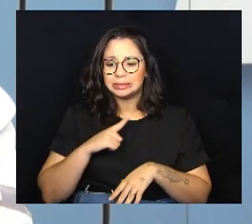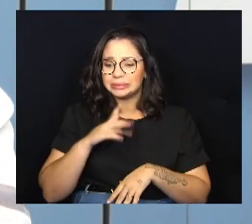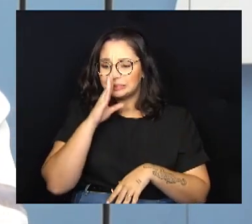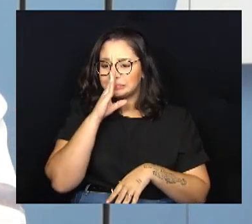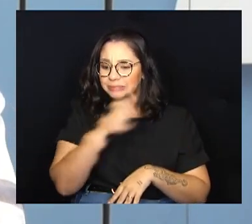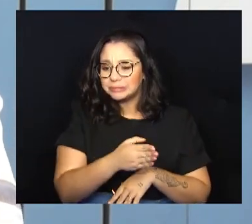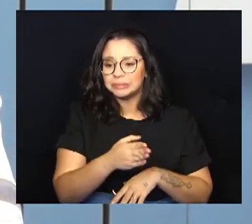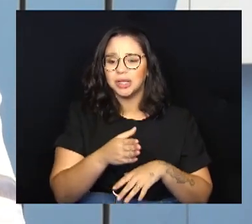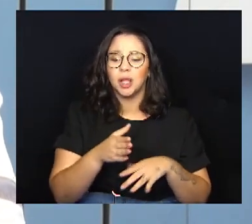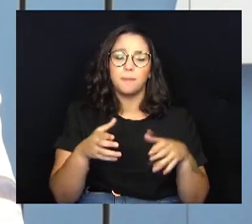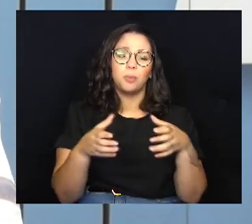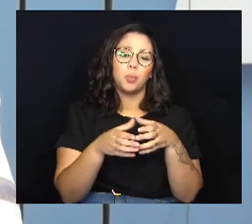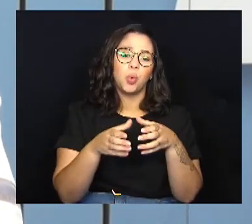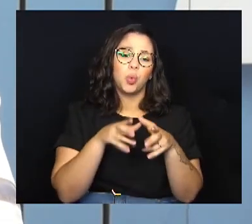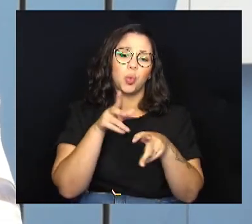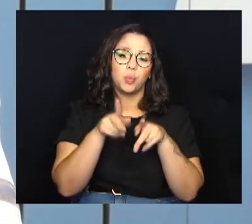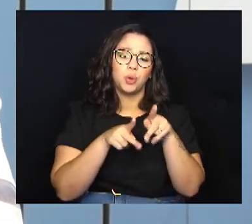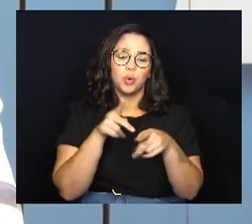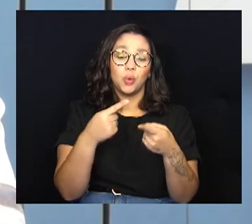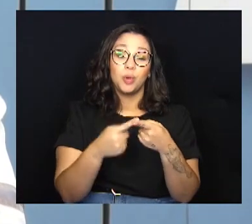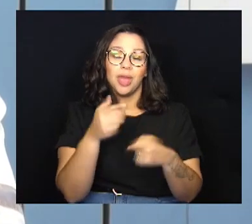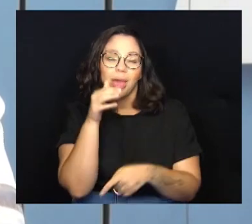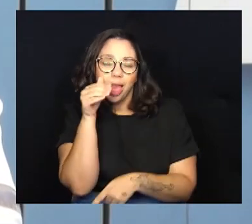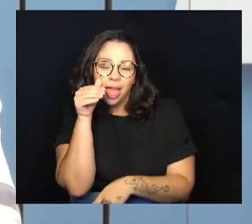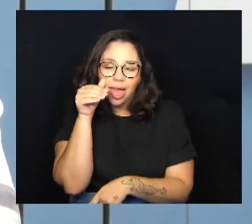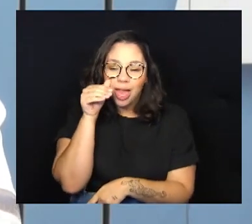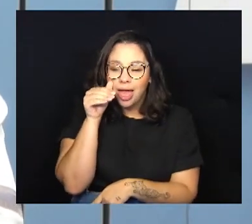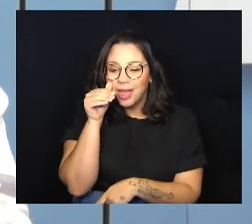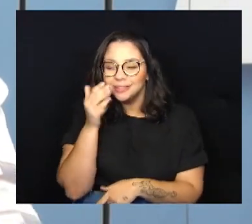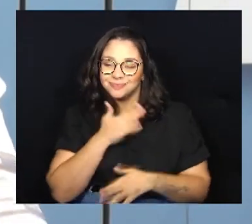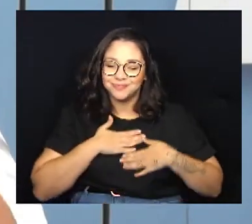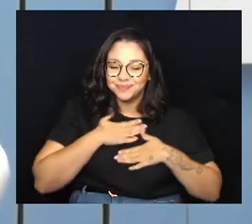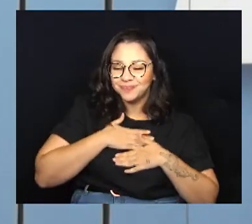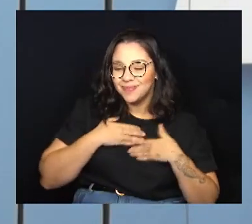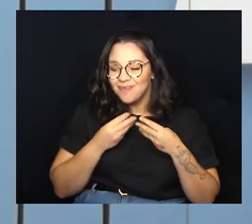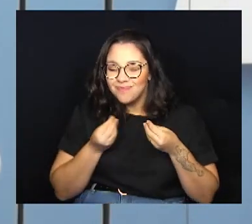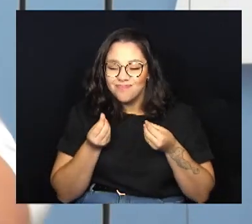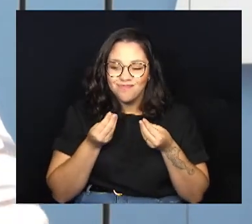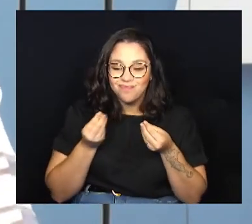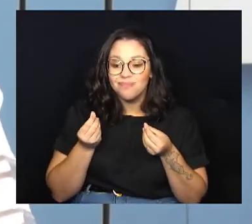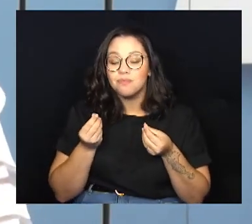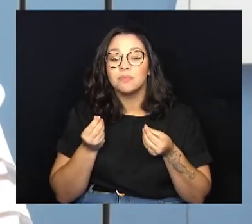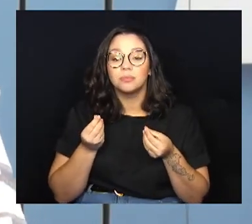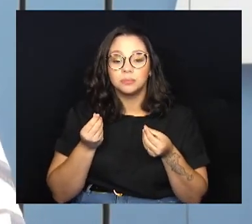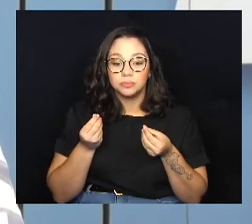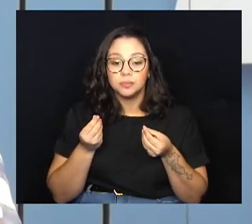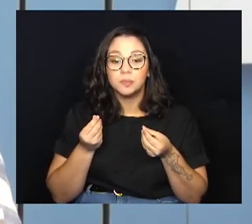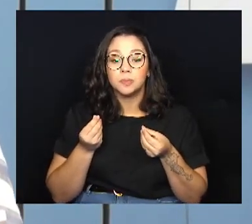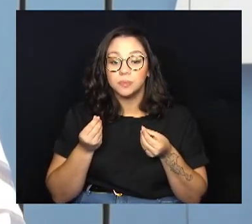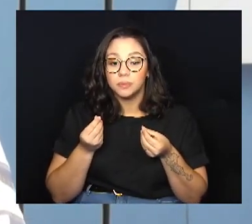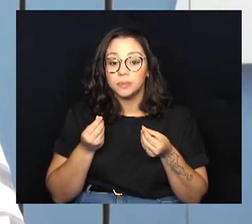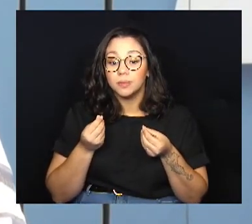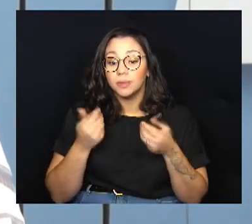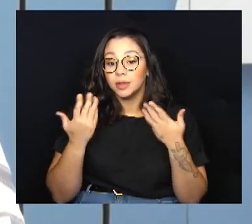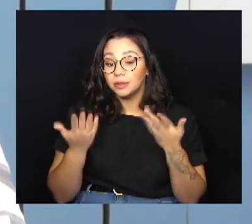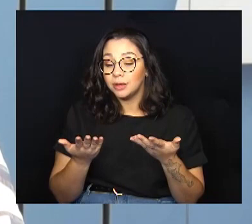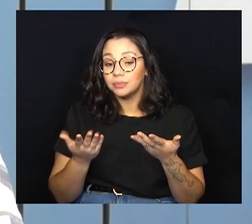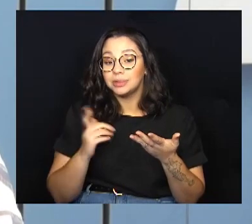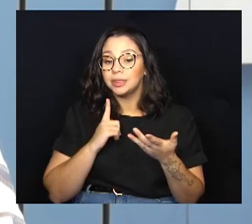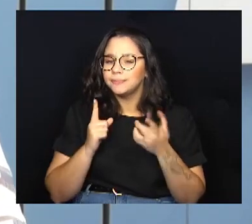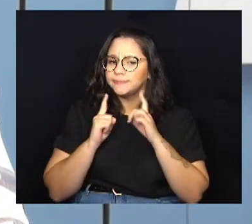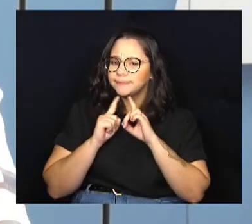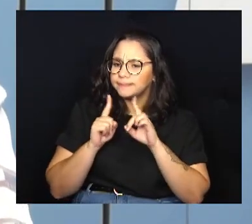de Campinas. Eu penso em criança. A primeira coisa que me veio à mente são as crianças e os